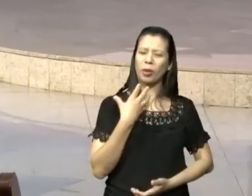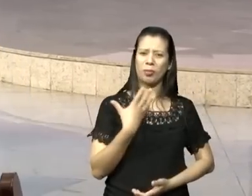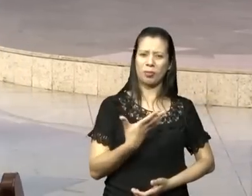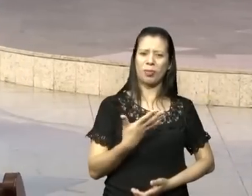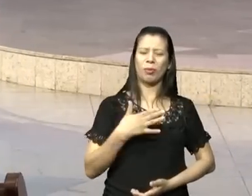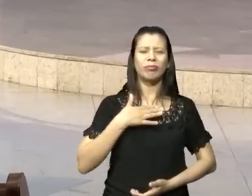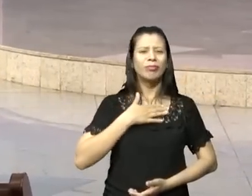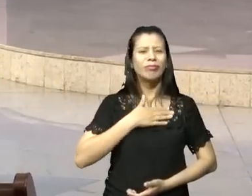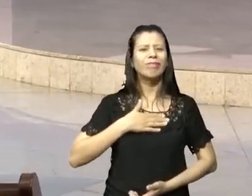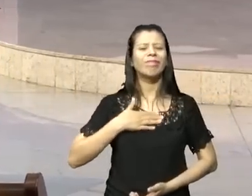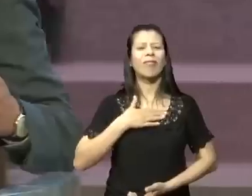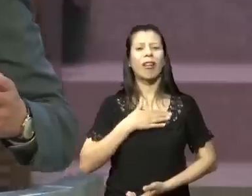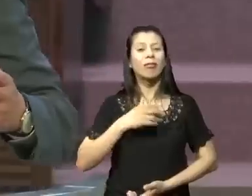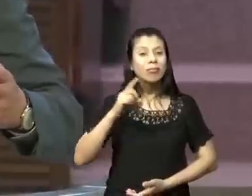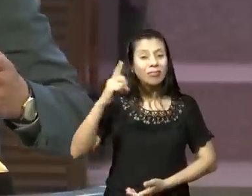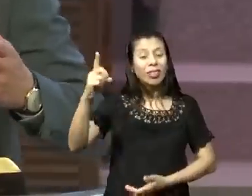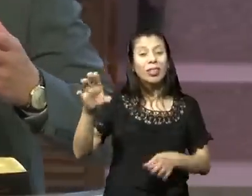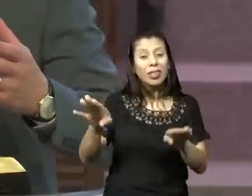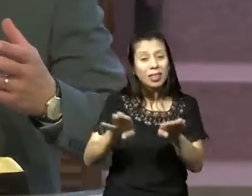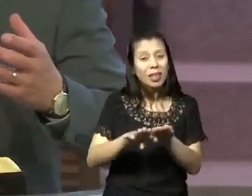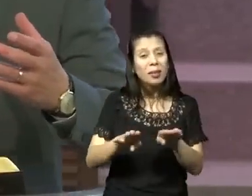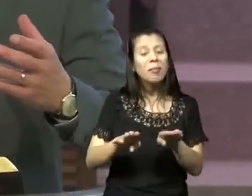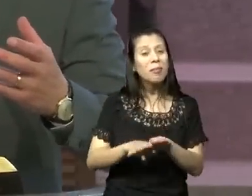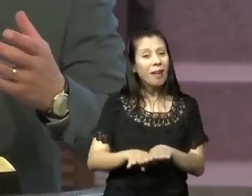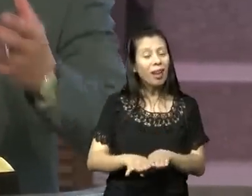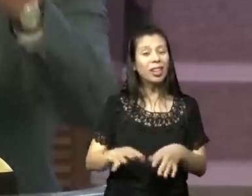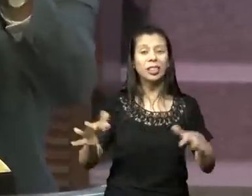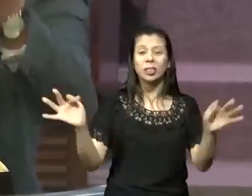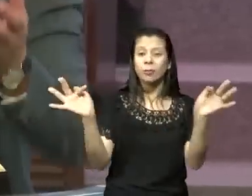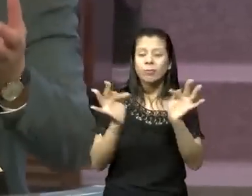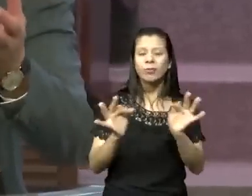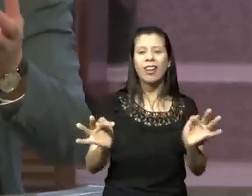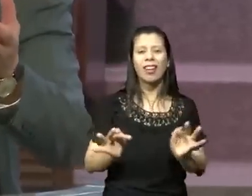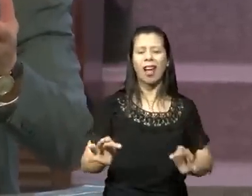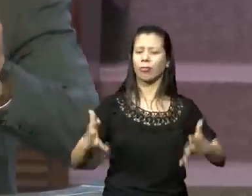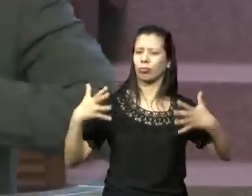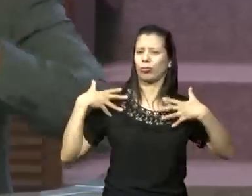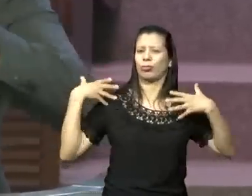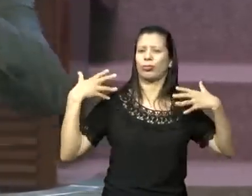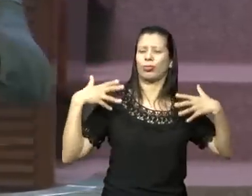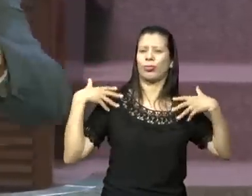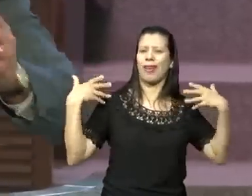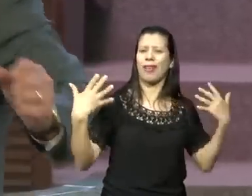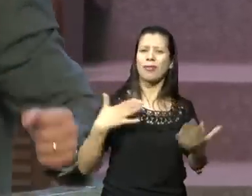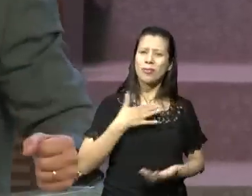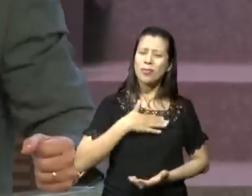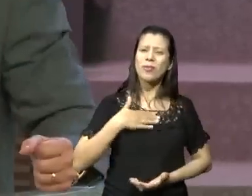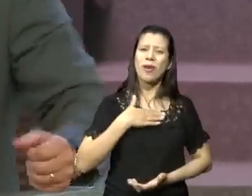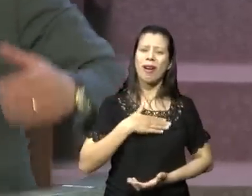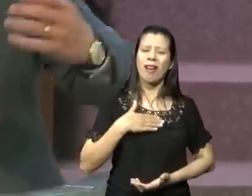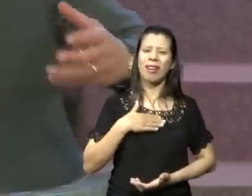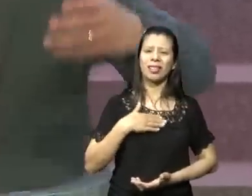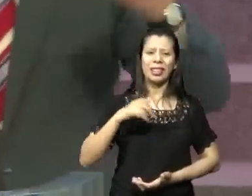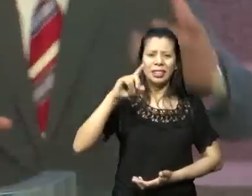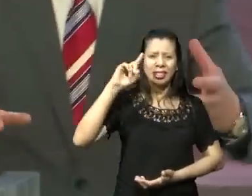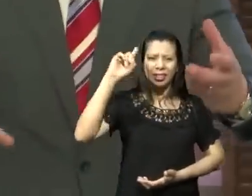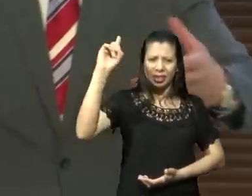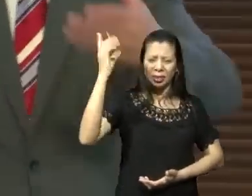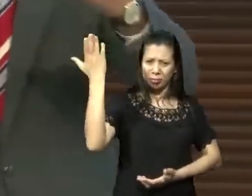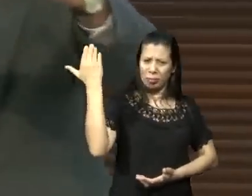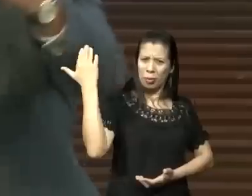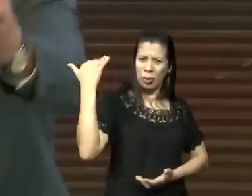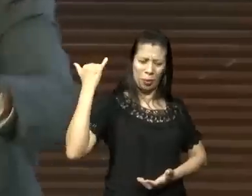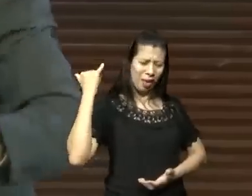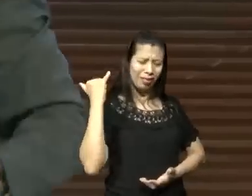aqueles homens naquela manhã você quer ter prazer eu sou ele você quer ter alegria